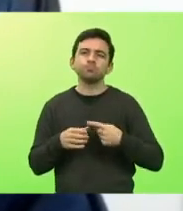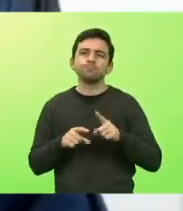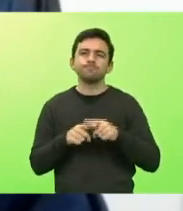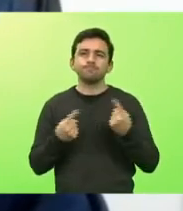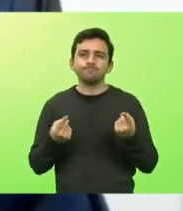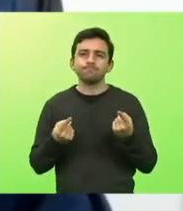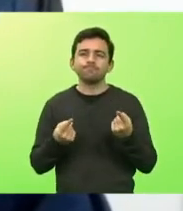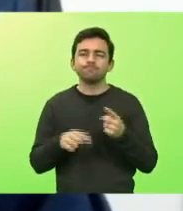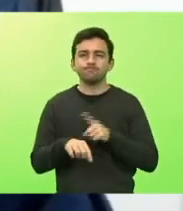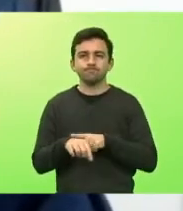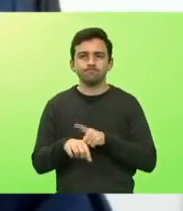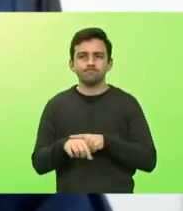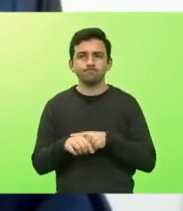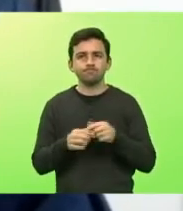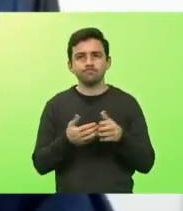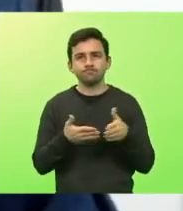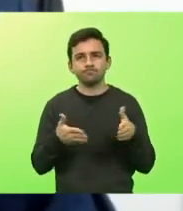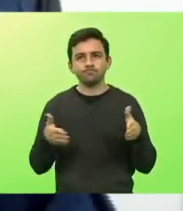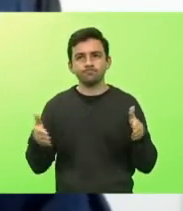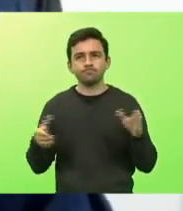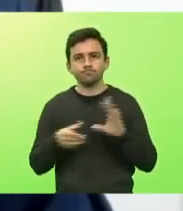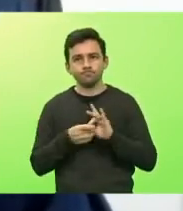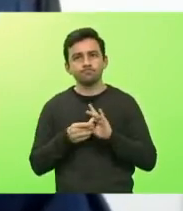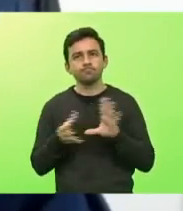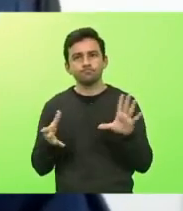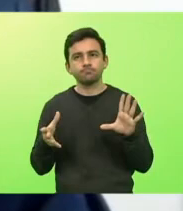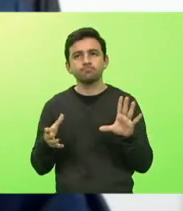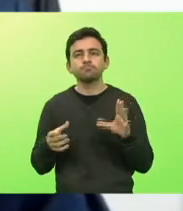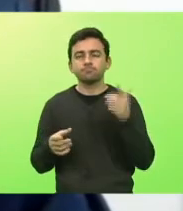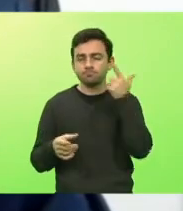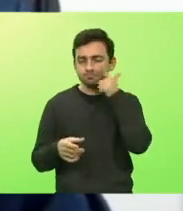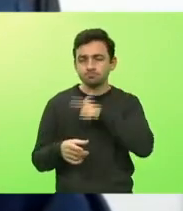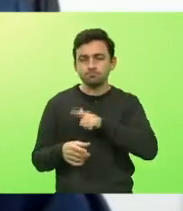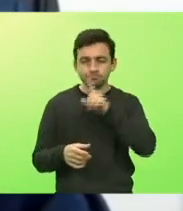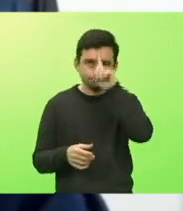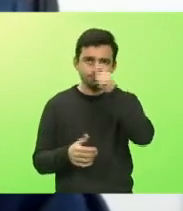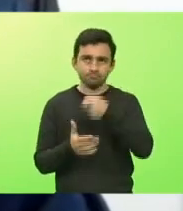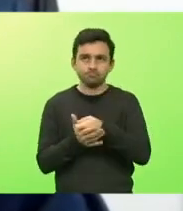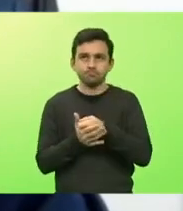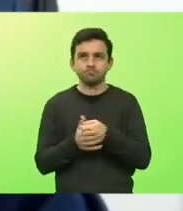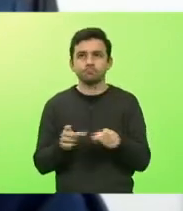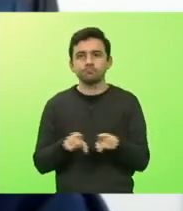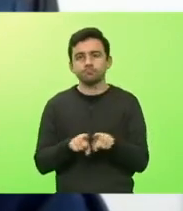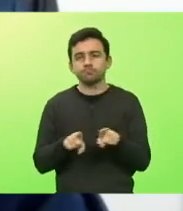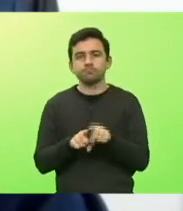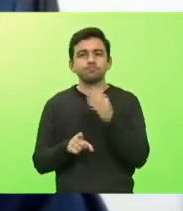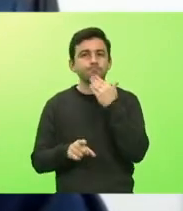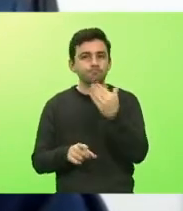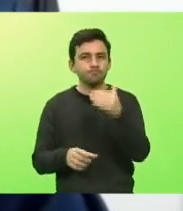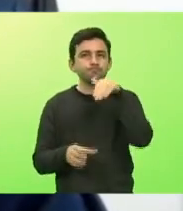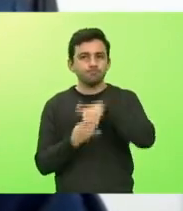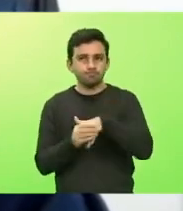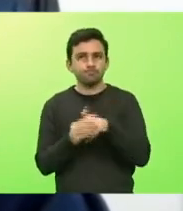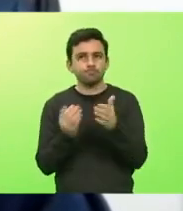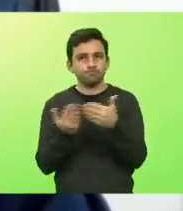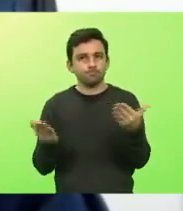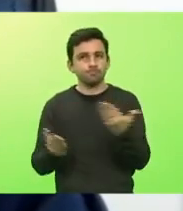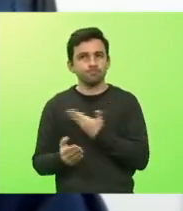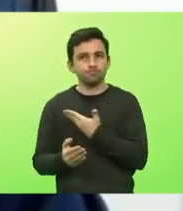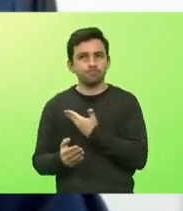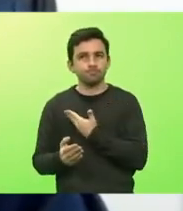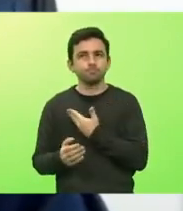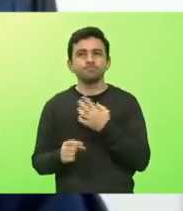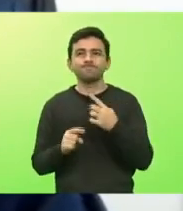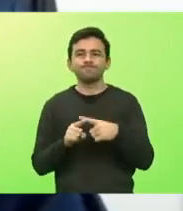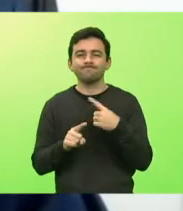meio tempo, o DETRAN também determinou. Então, só para pedir o voto dos colegas, porque nós estamos